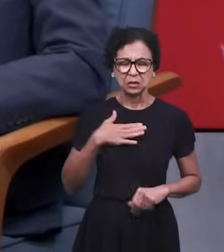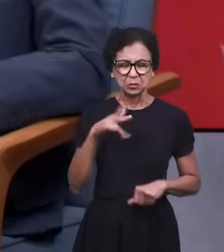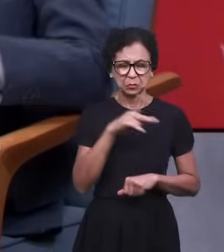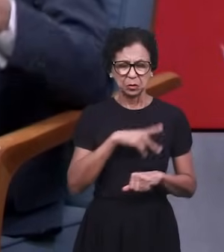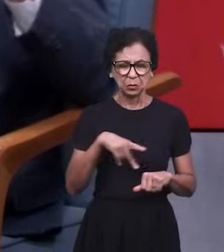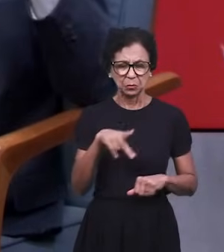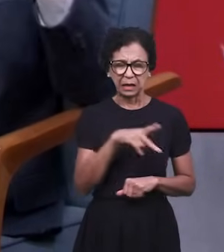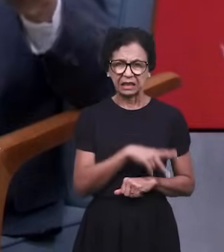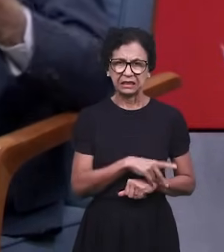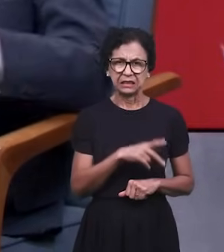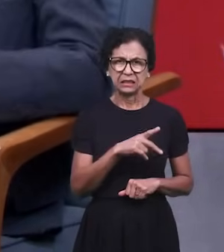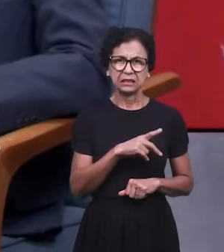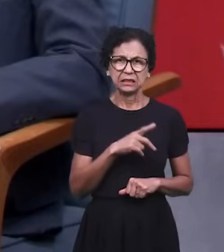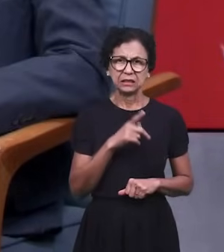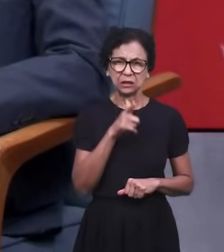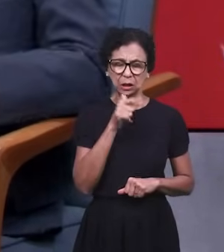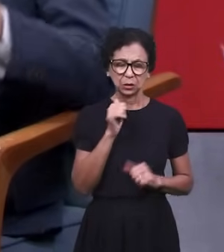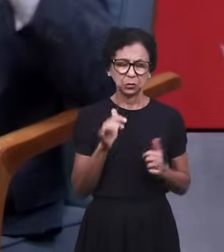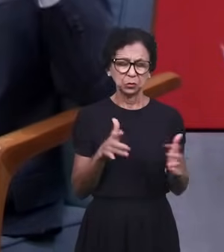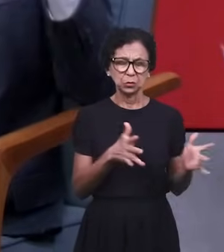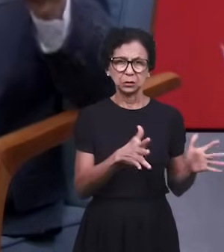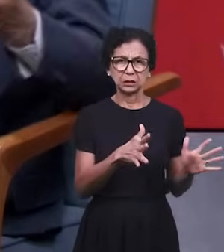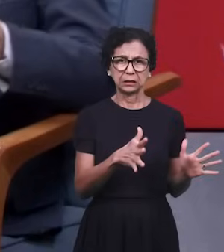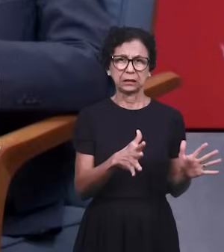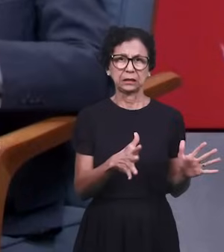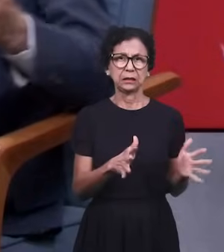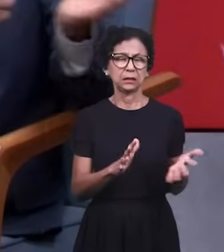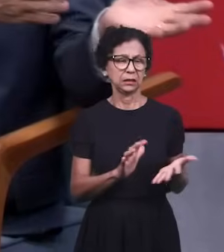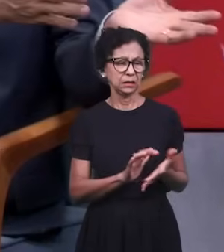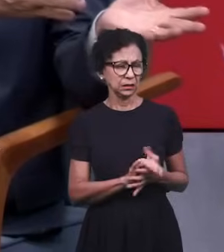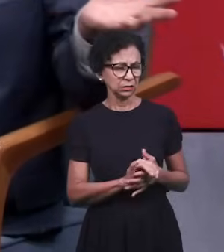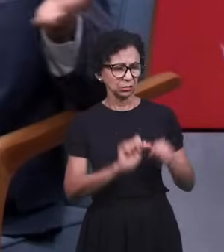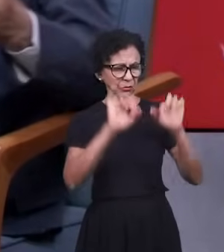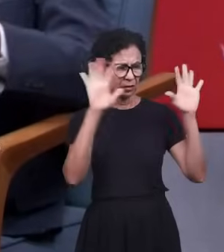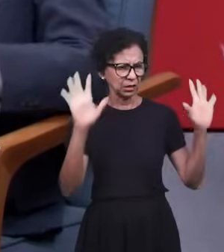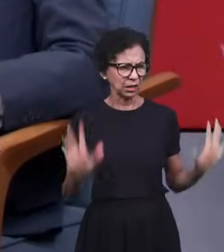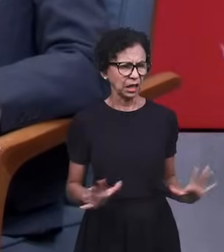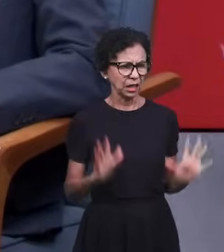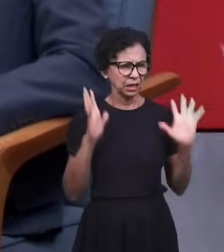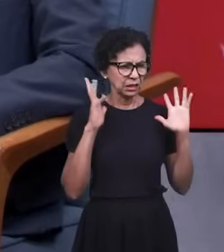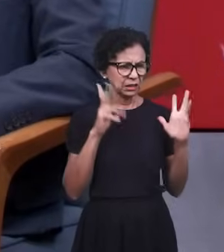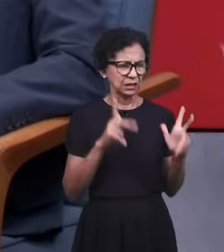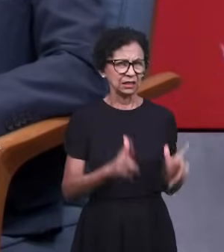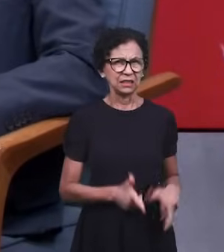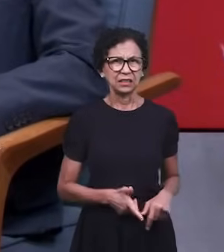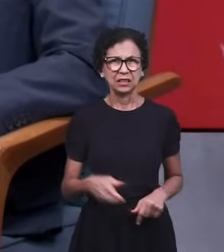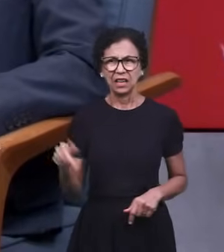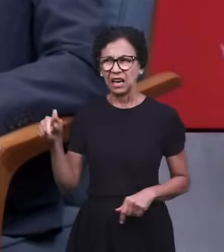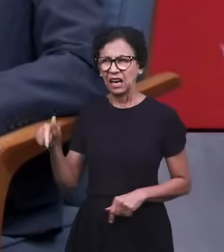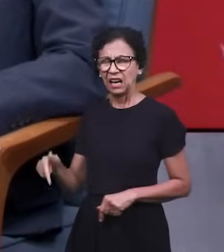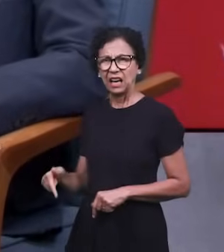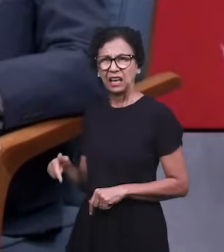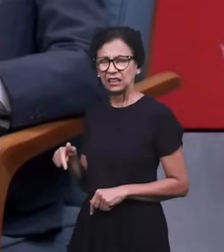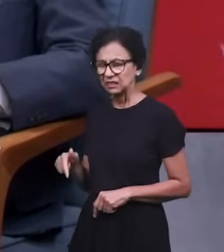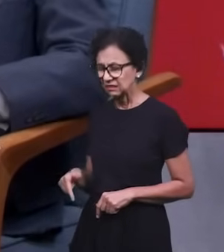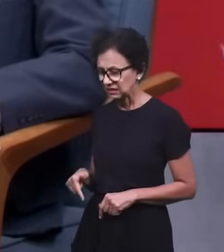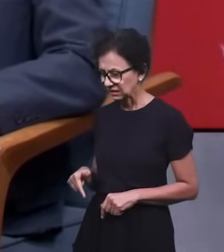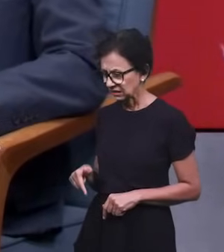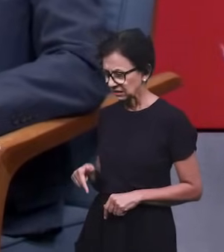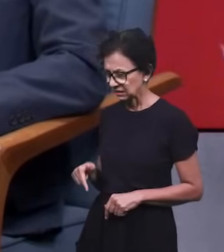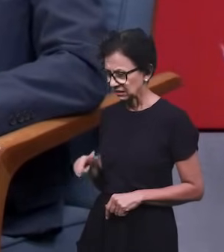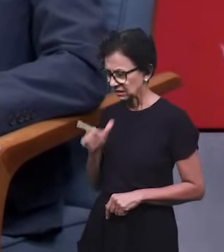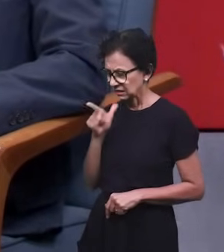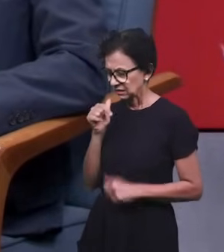rios são muito mais caudalosos. Ir num riozinho aqui, que coisa. Um